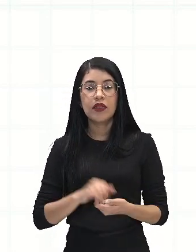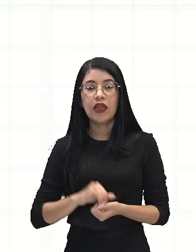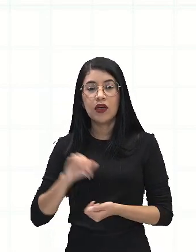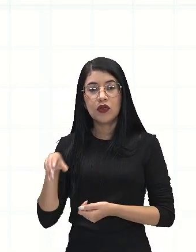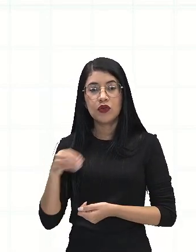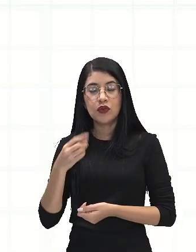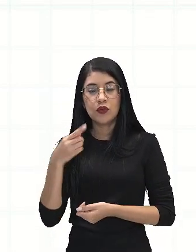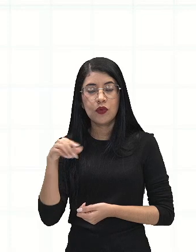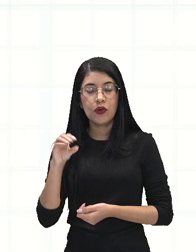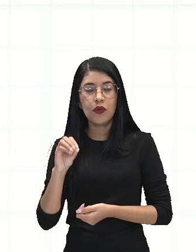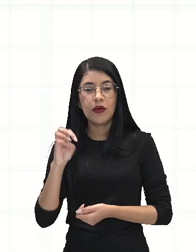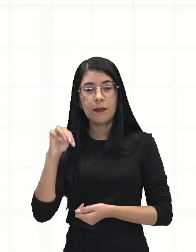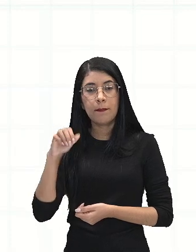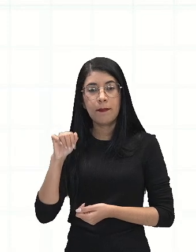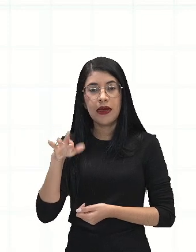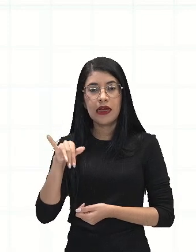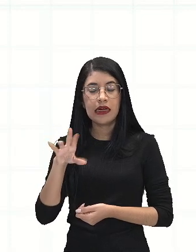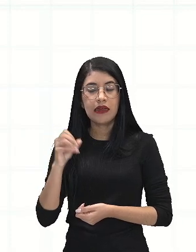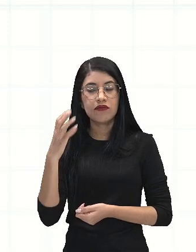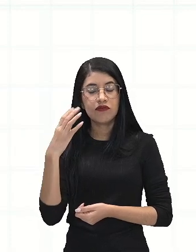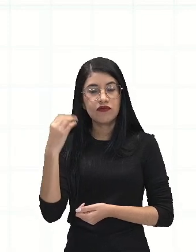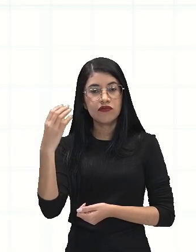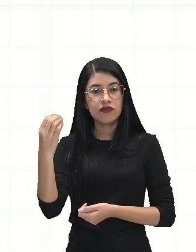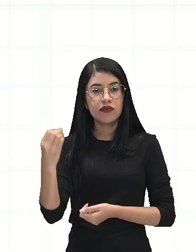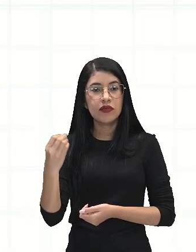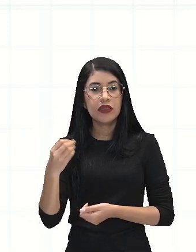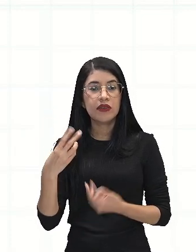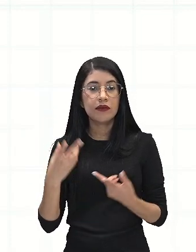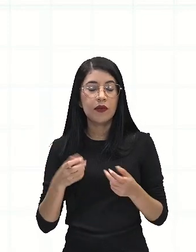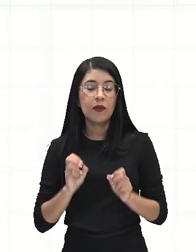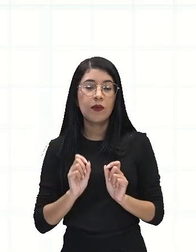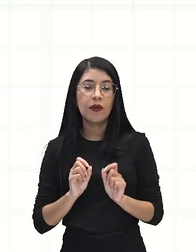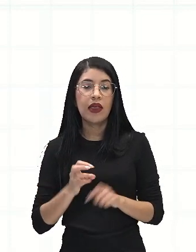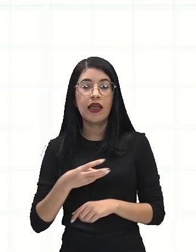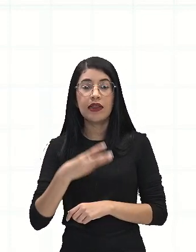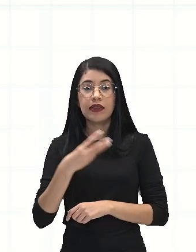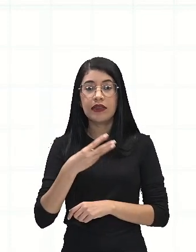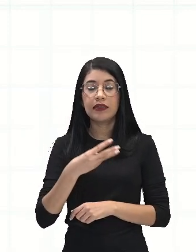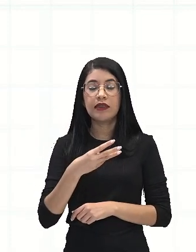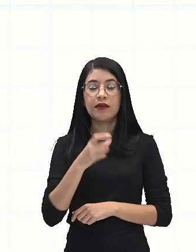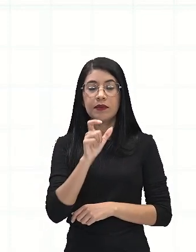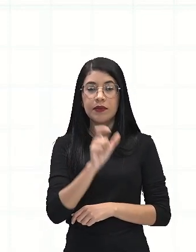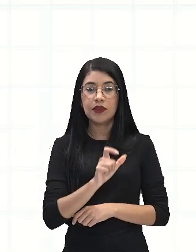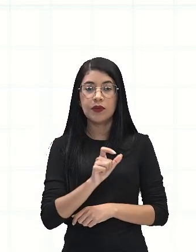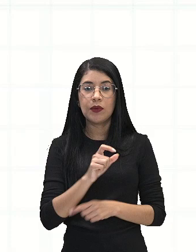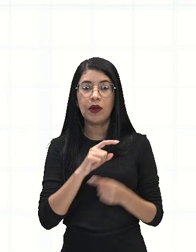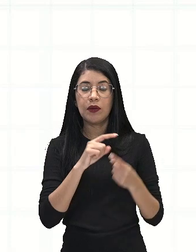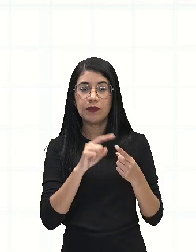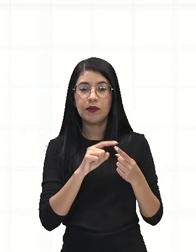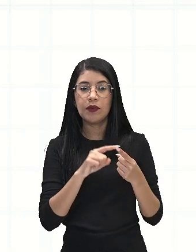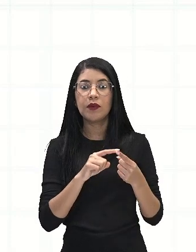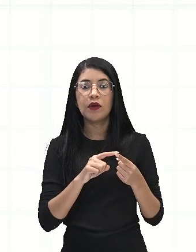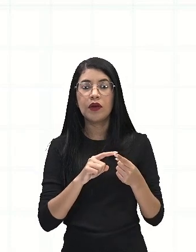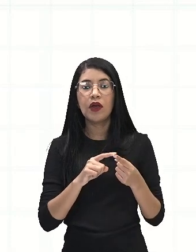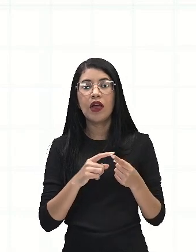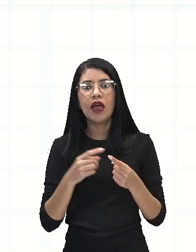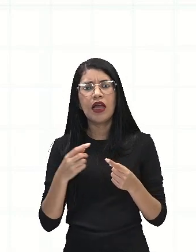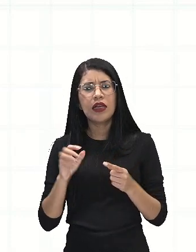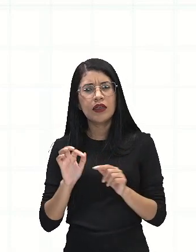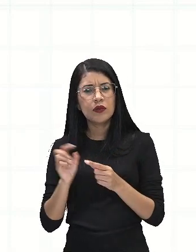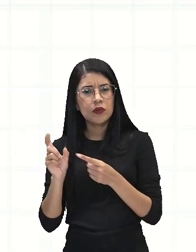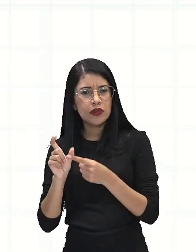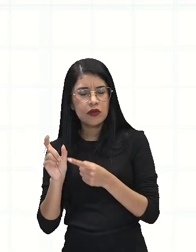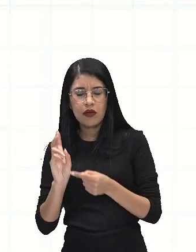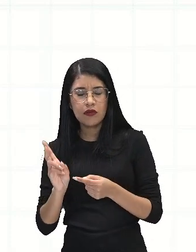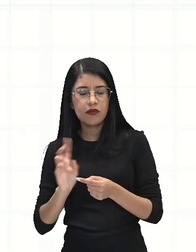esse sujeito composto agora corresponde à terceira pessoa do plural. O verbo permanece no singular?